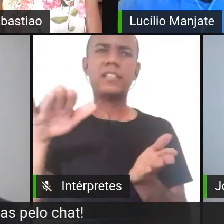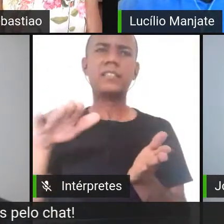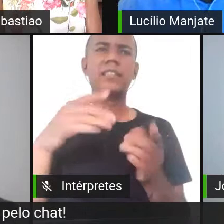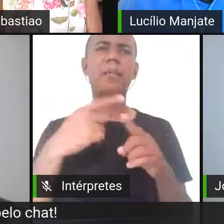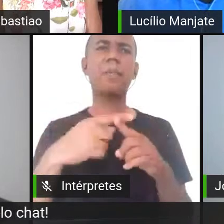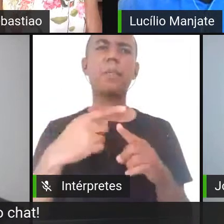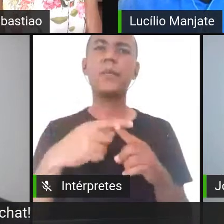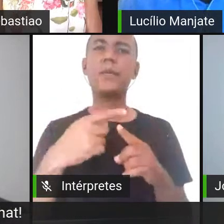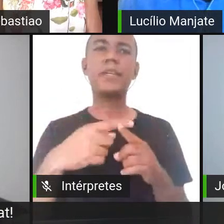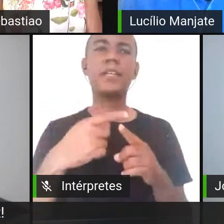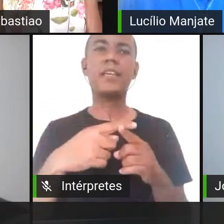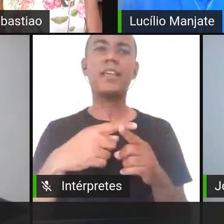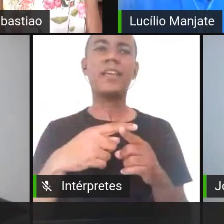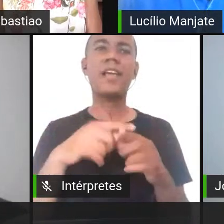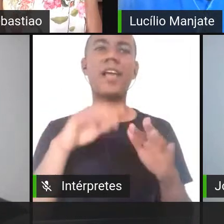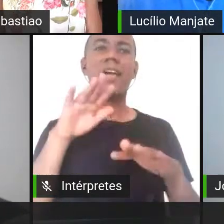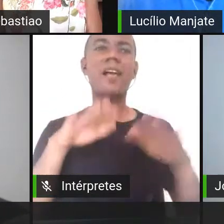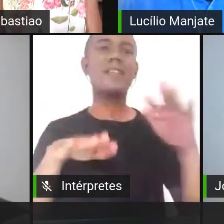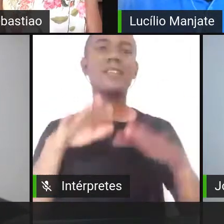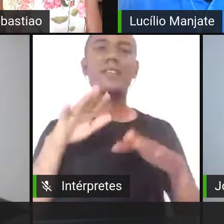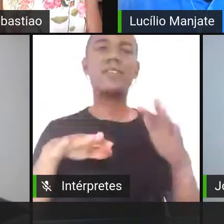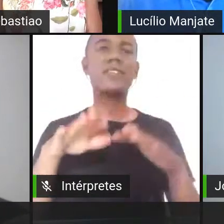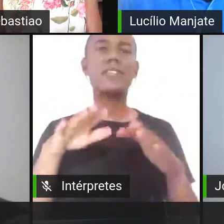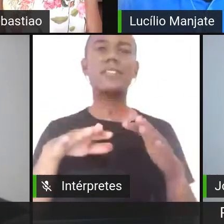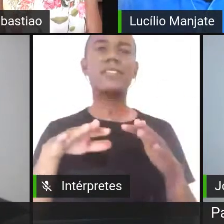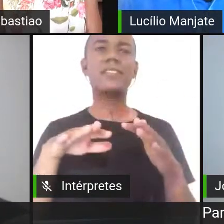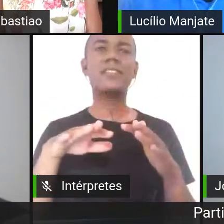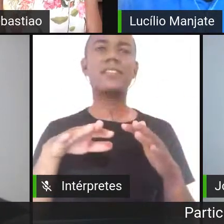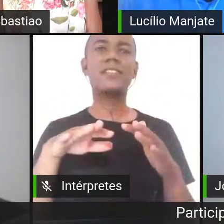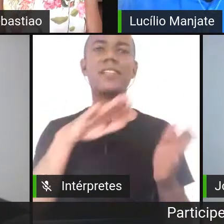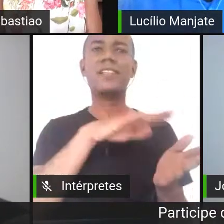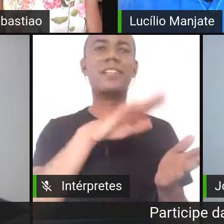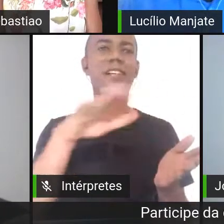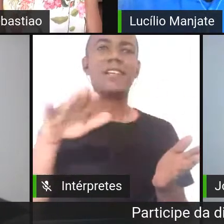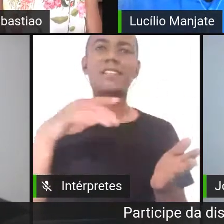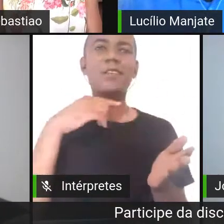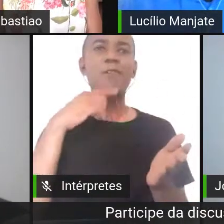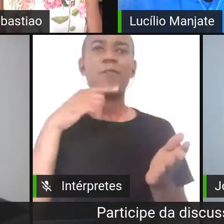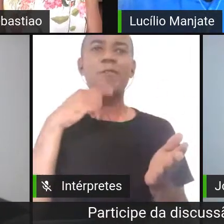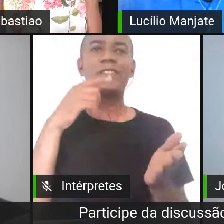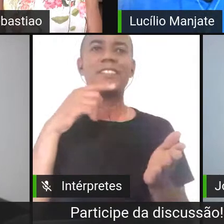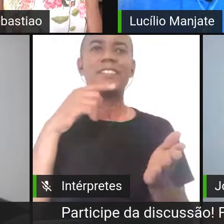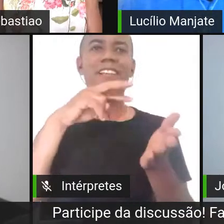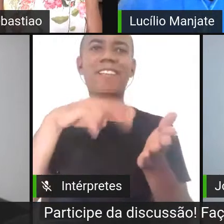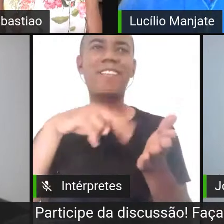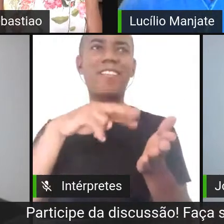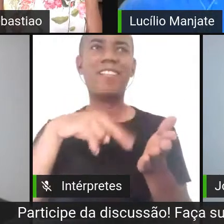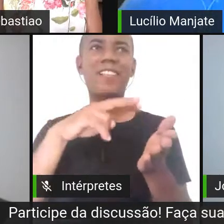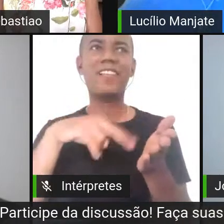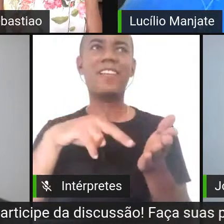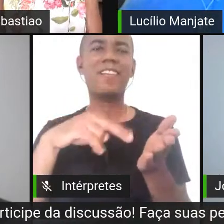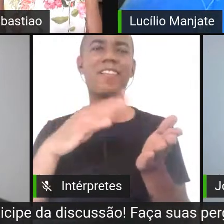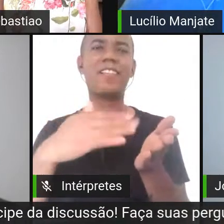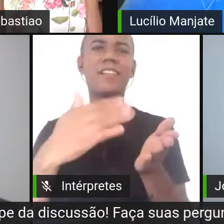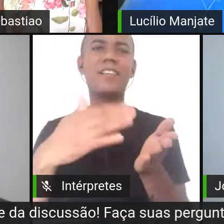um contrassenso, naturalmente. Agora, a questão política. Quer dizer,